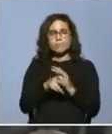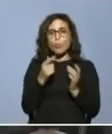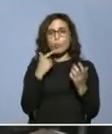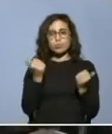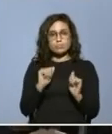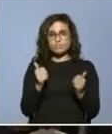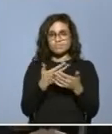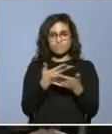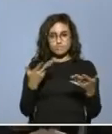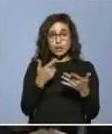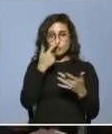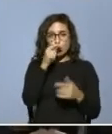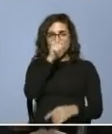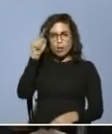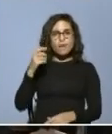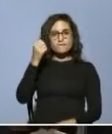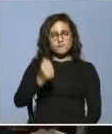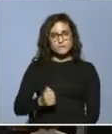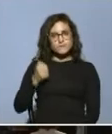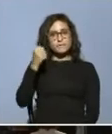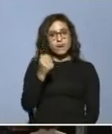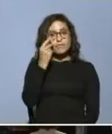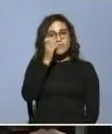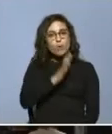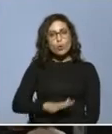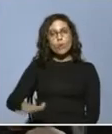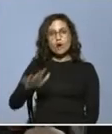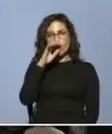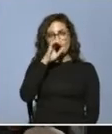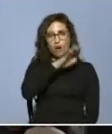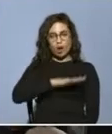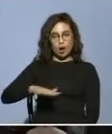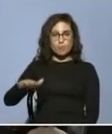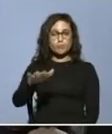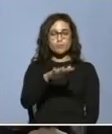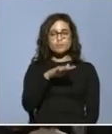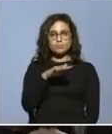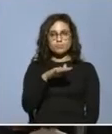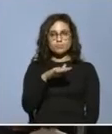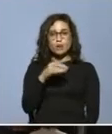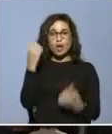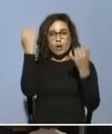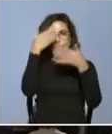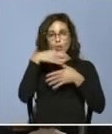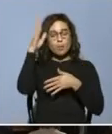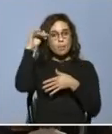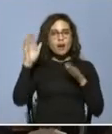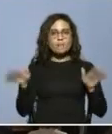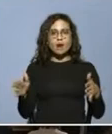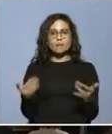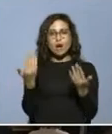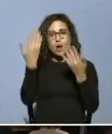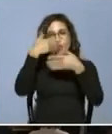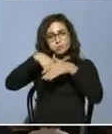região uns pastores que viviam nos campos e guardavam de noite os rebanhos. O anjo